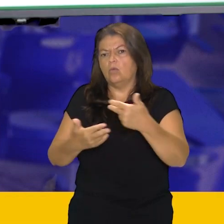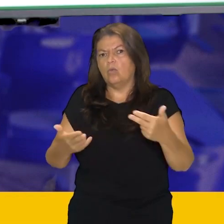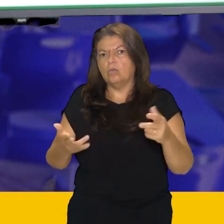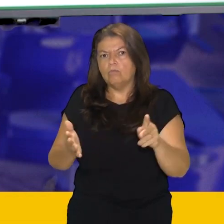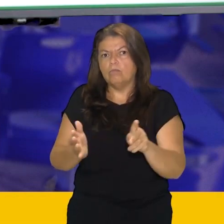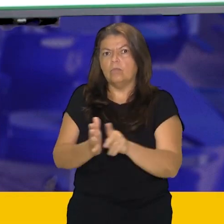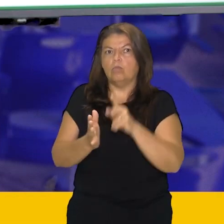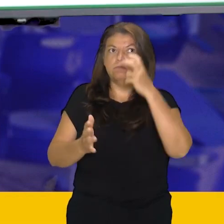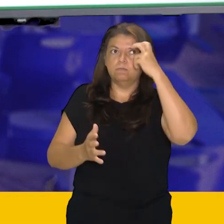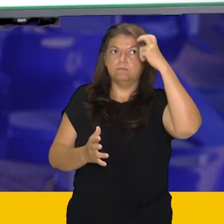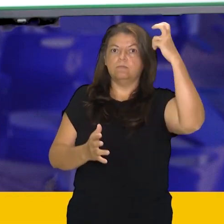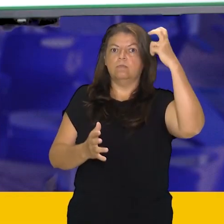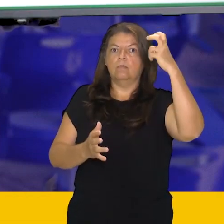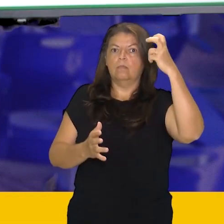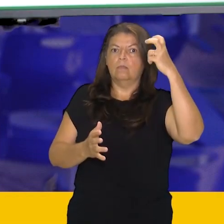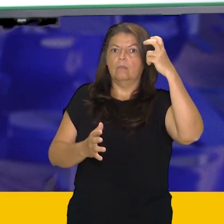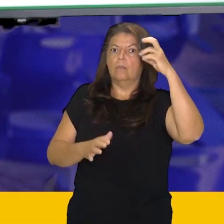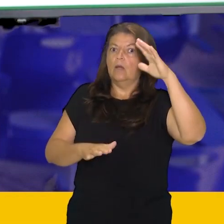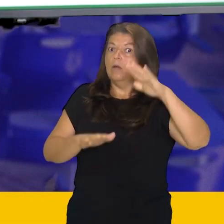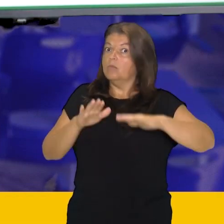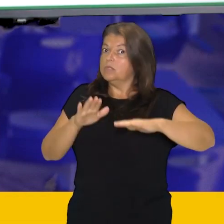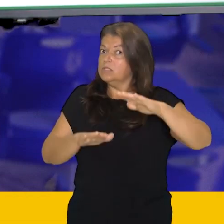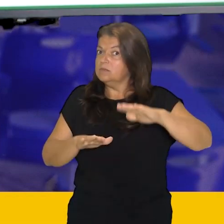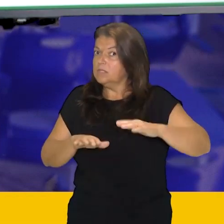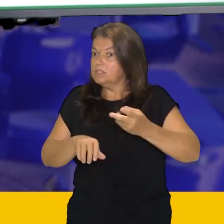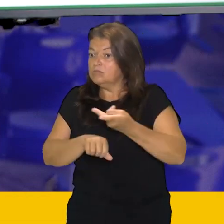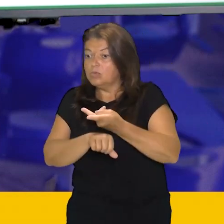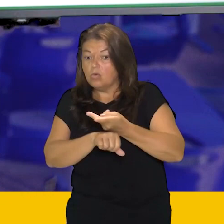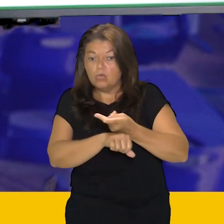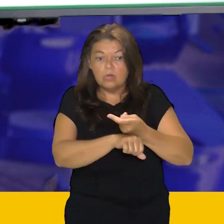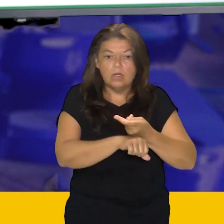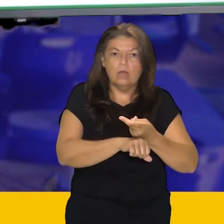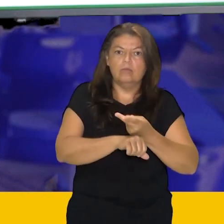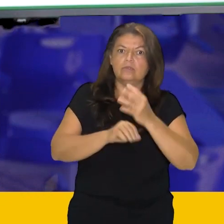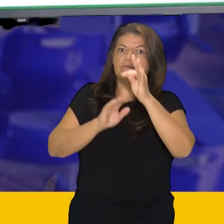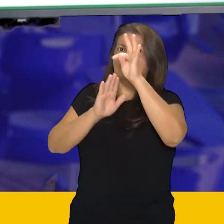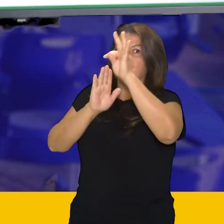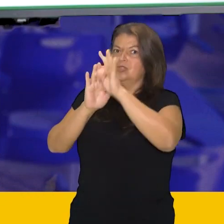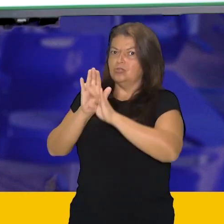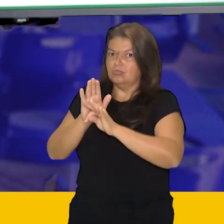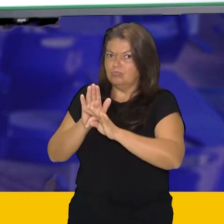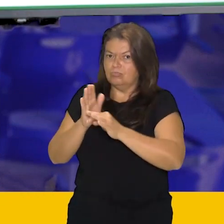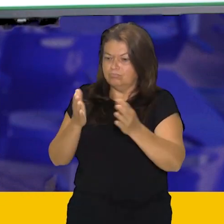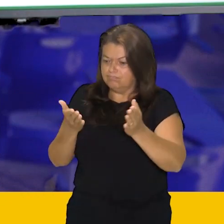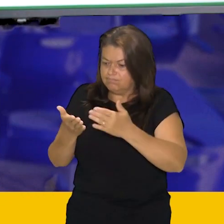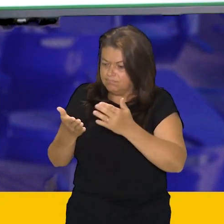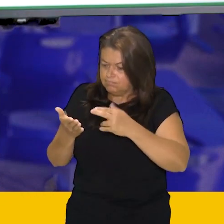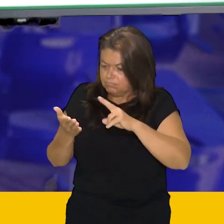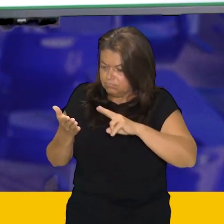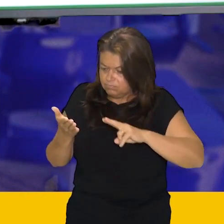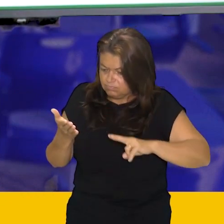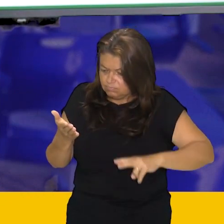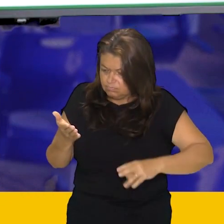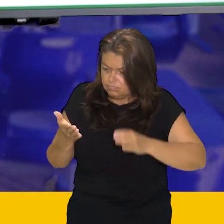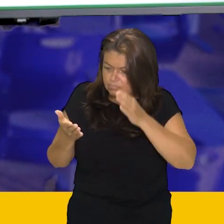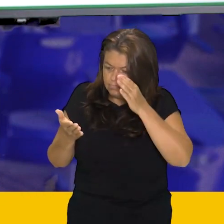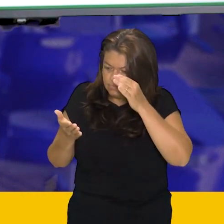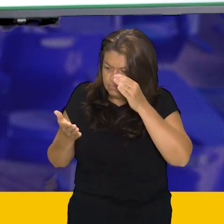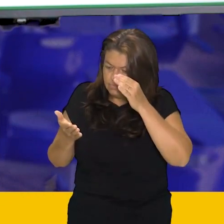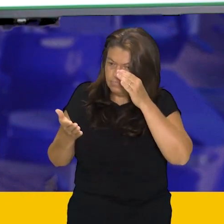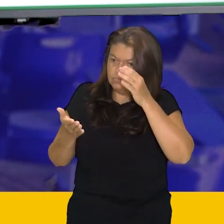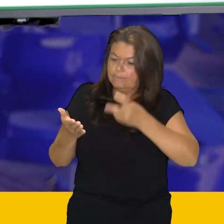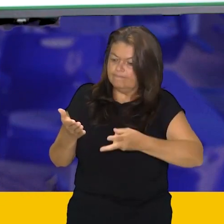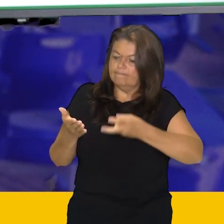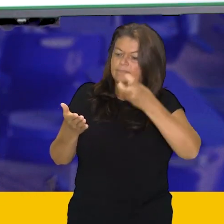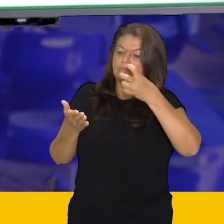adquirir, muitas vezes buscamos textos, gêneros que, de certa forma, nos trazem assim,